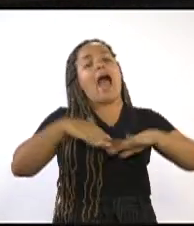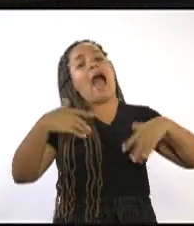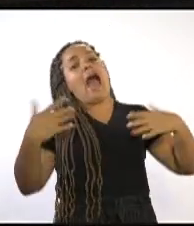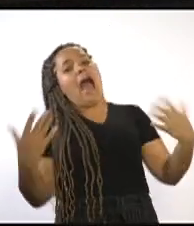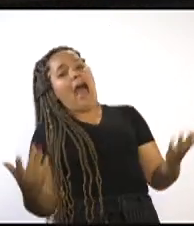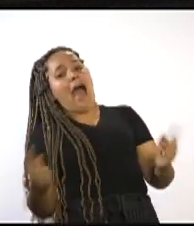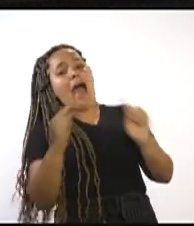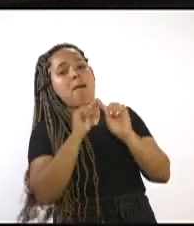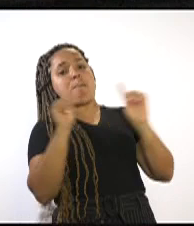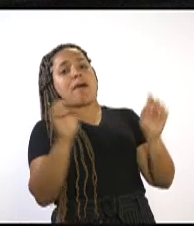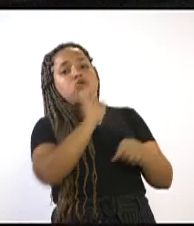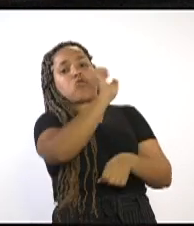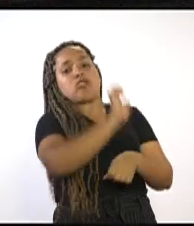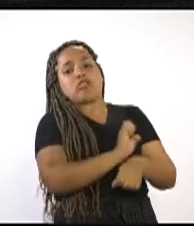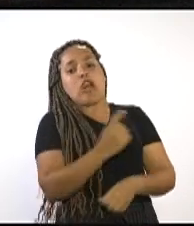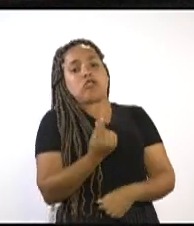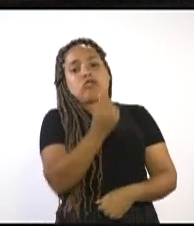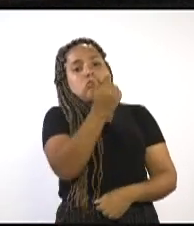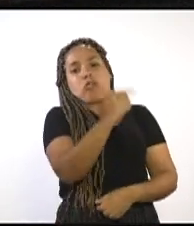não tem recursos.